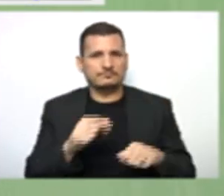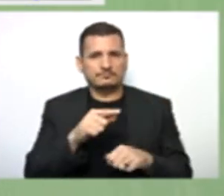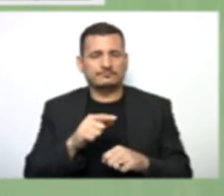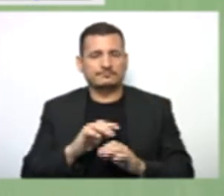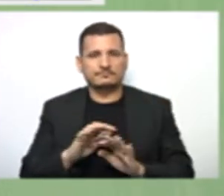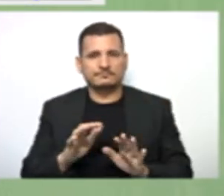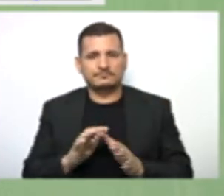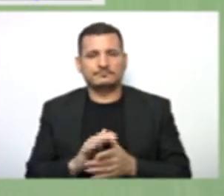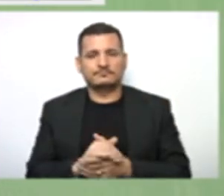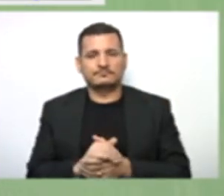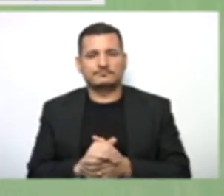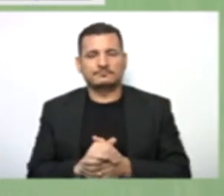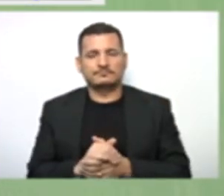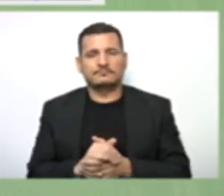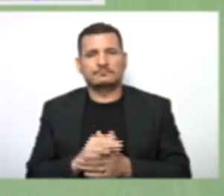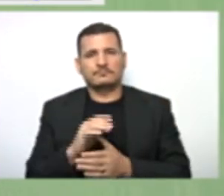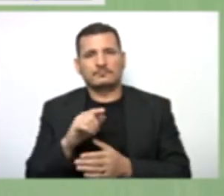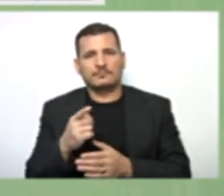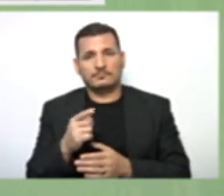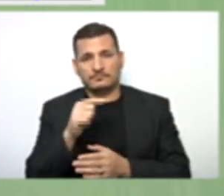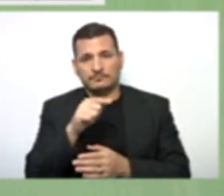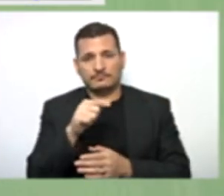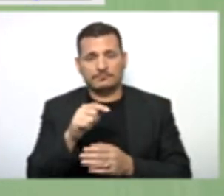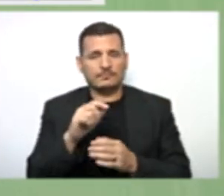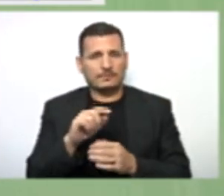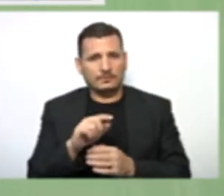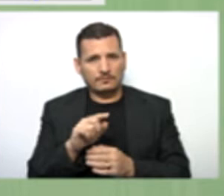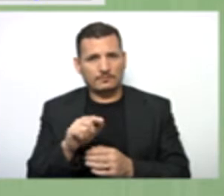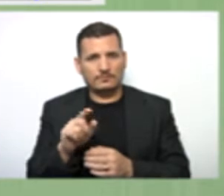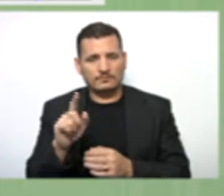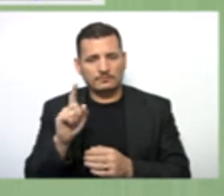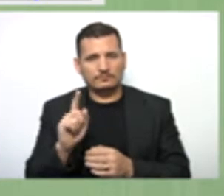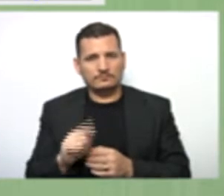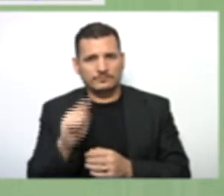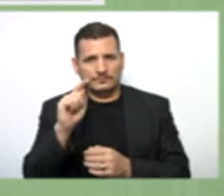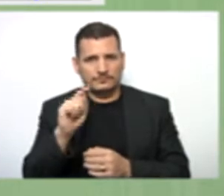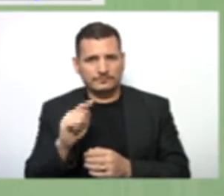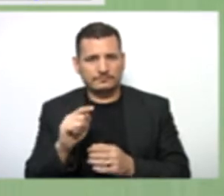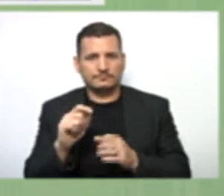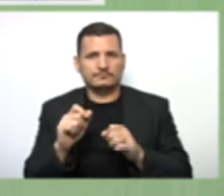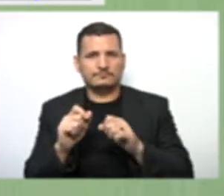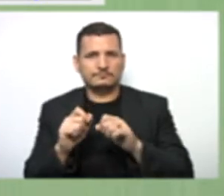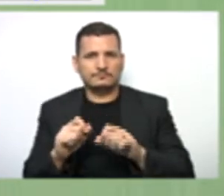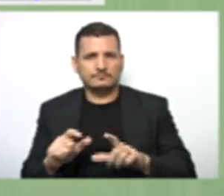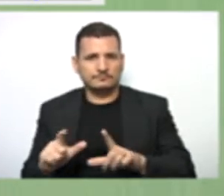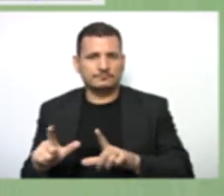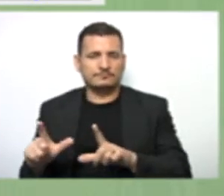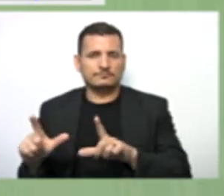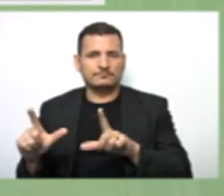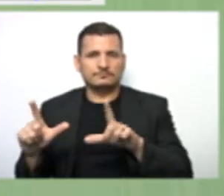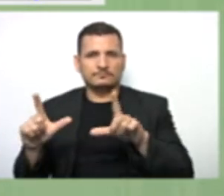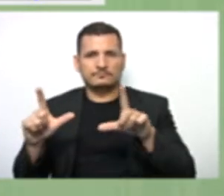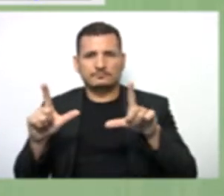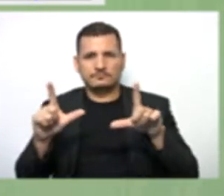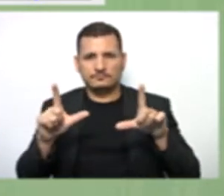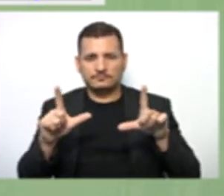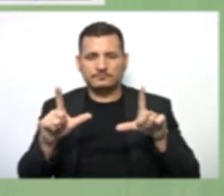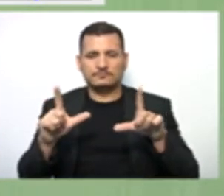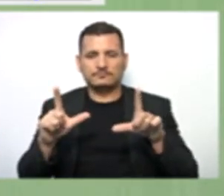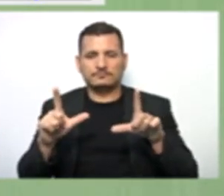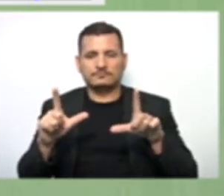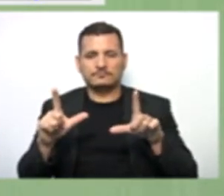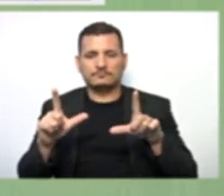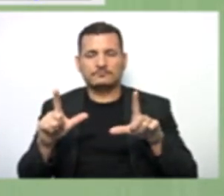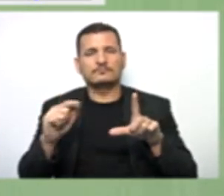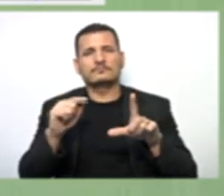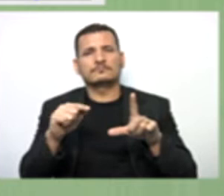que, quando ele passa a ser executado, quando você foi lá e deu a instrução de executar esse código,